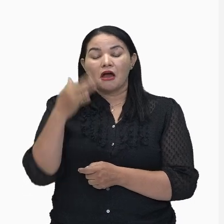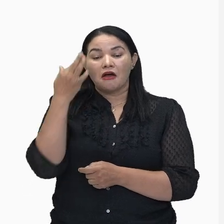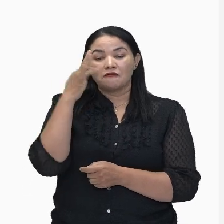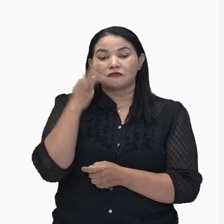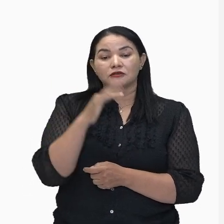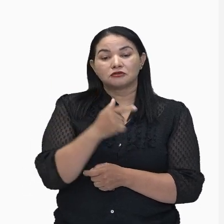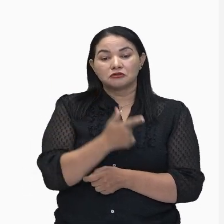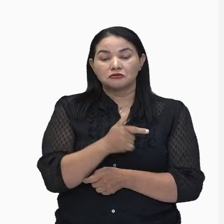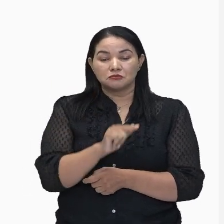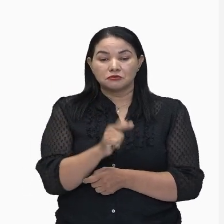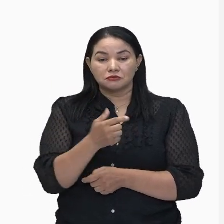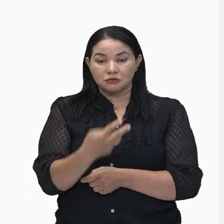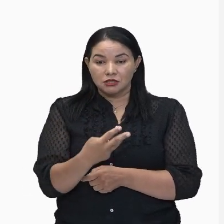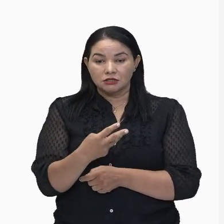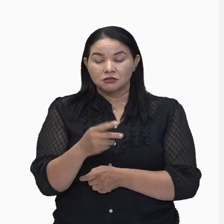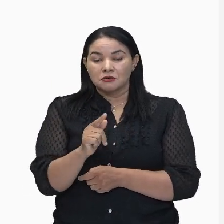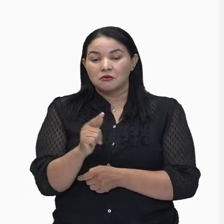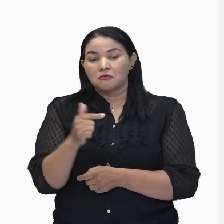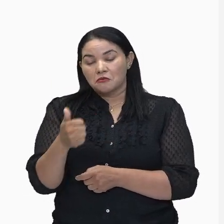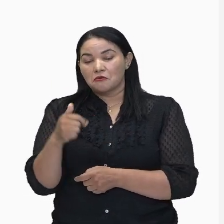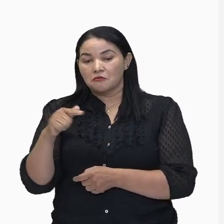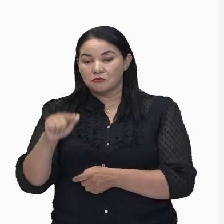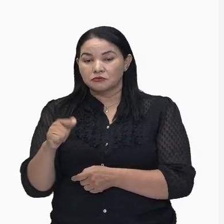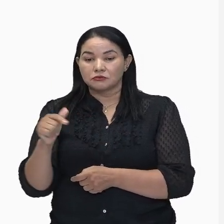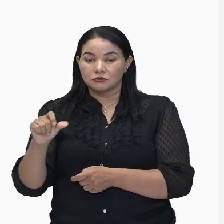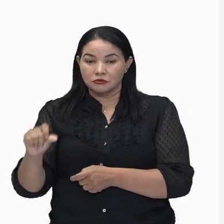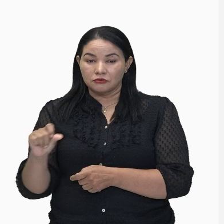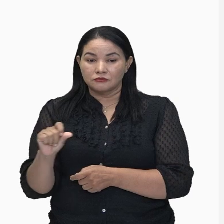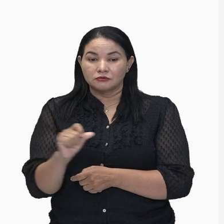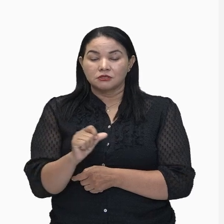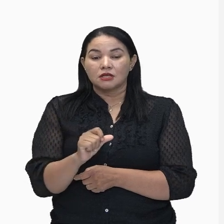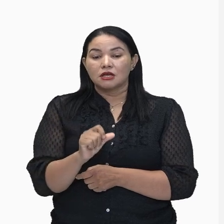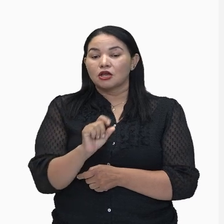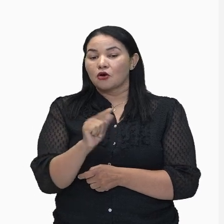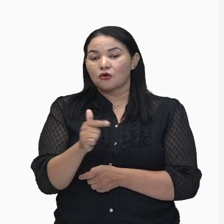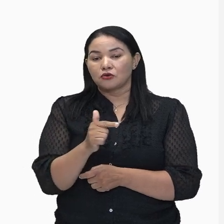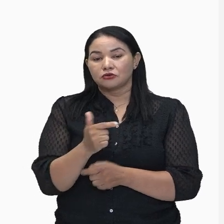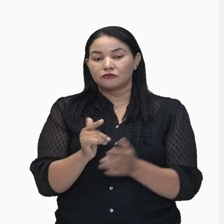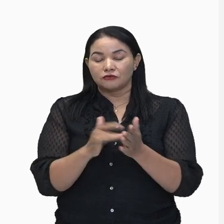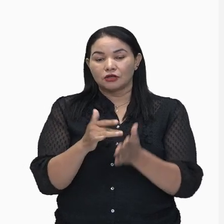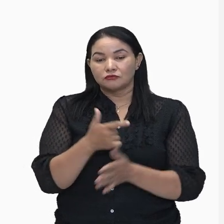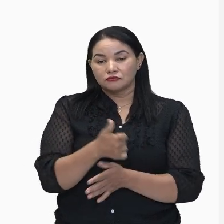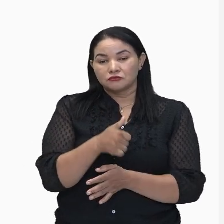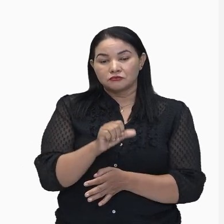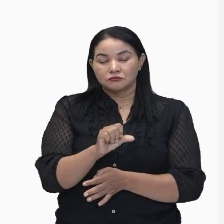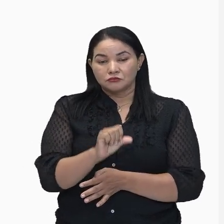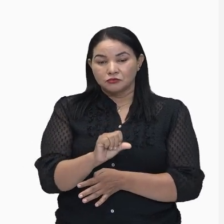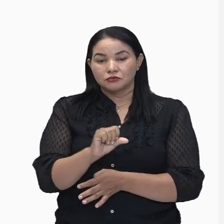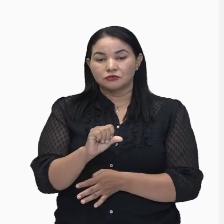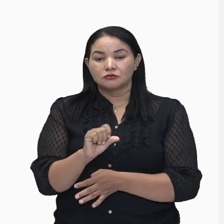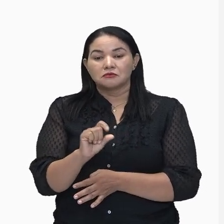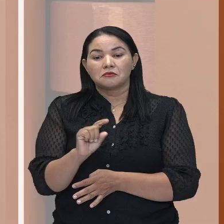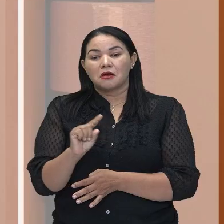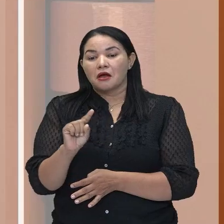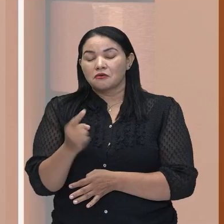a Suécia de 1,9 para 1,7. Todos, a gente observando aí através dessa